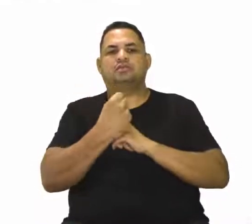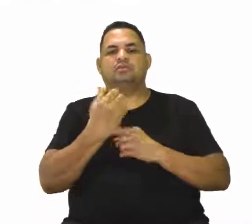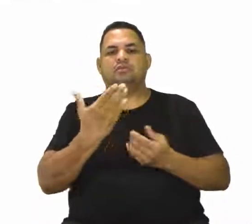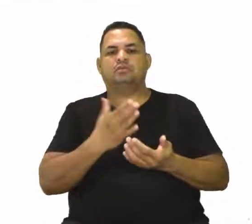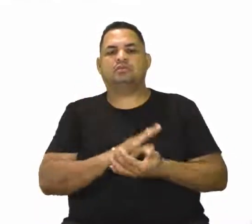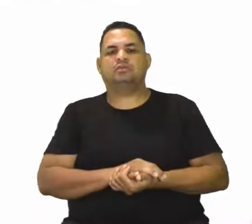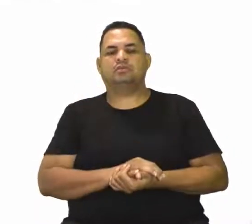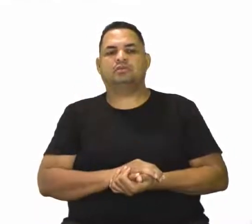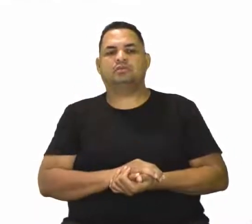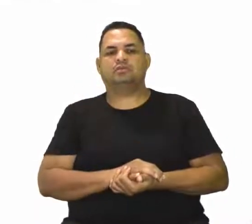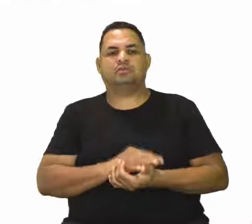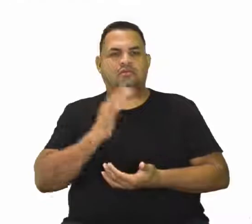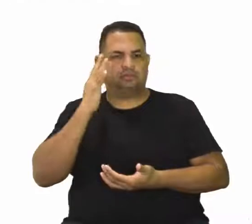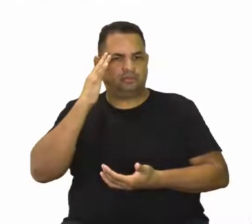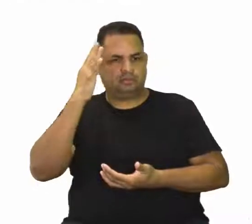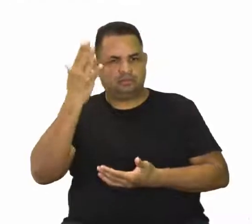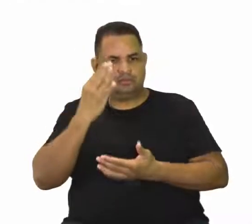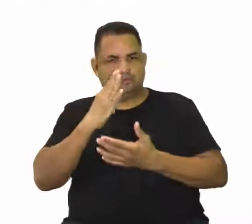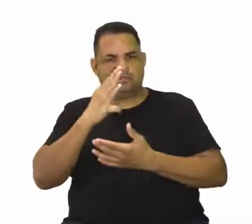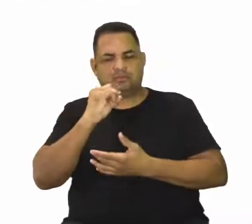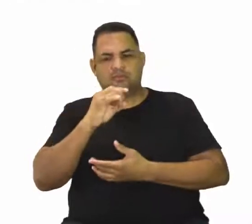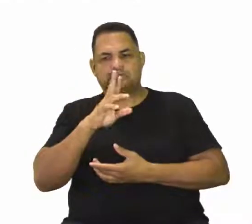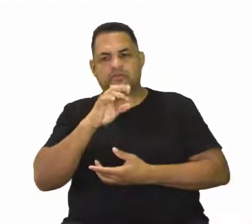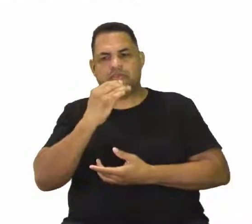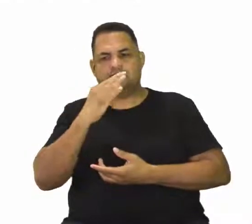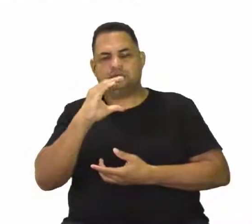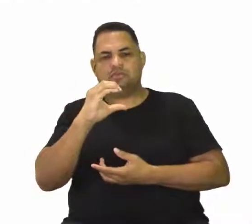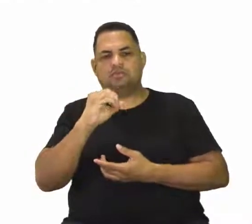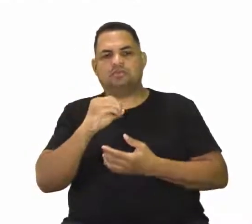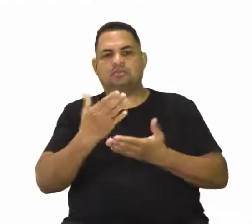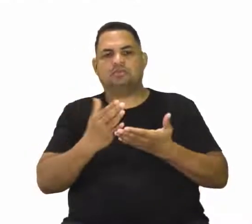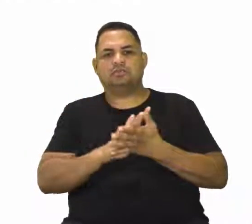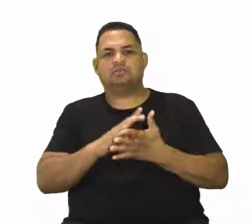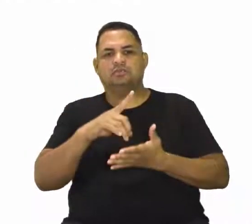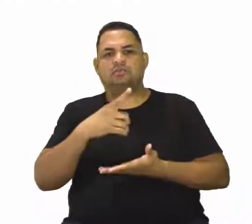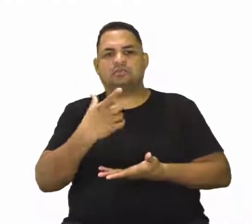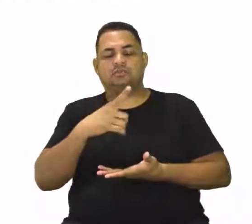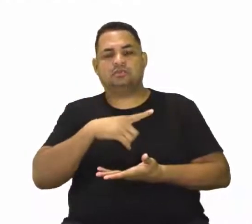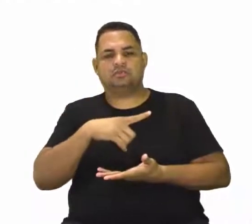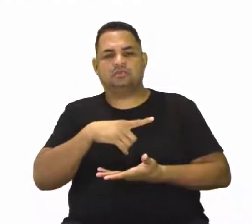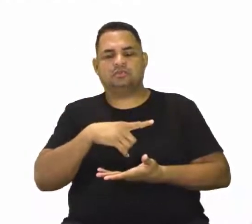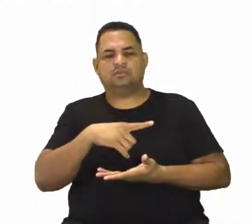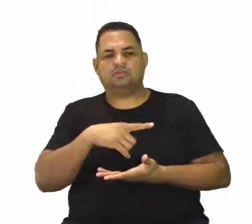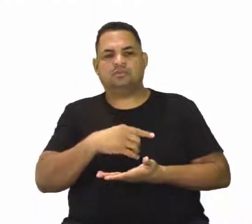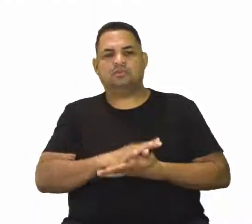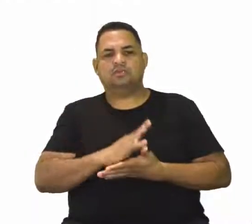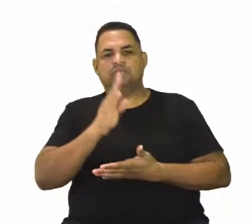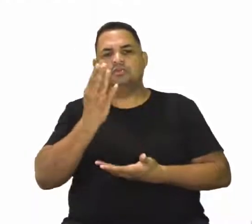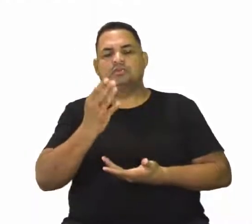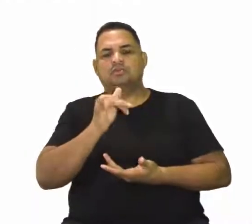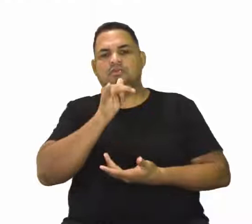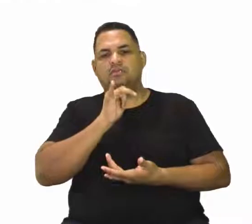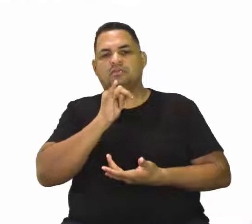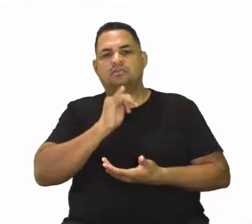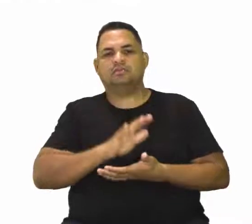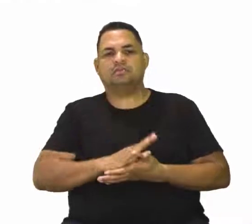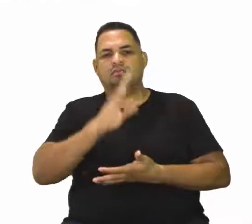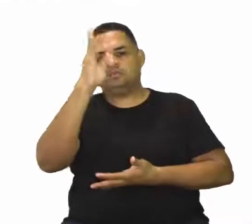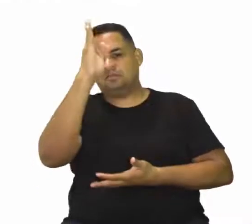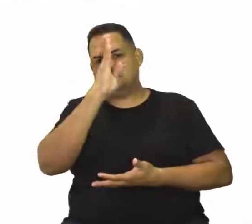uma teoria da conspiração existentes por exemplo